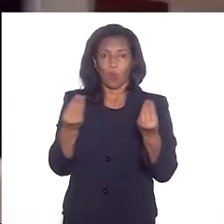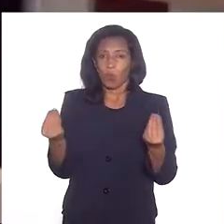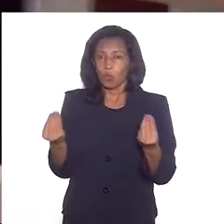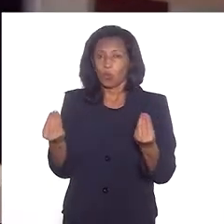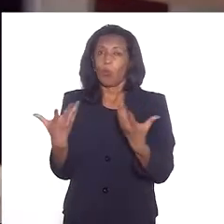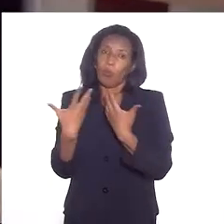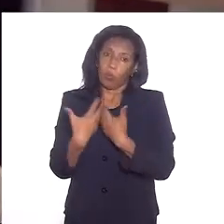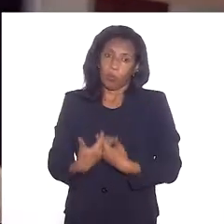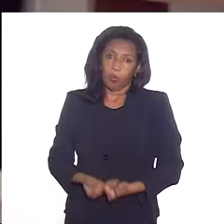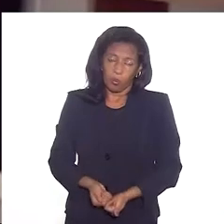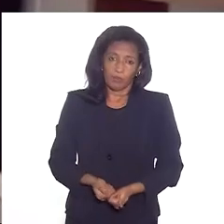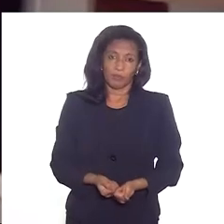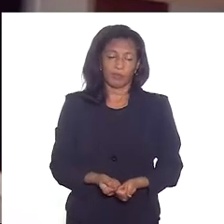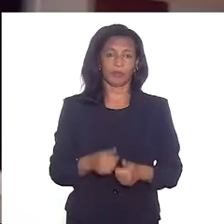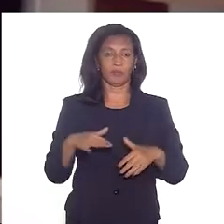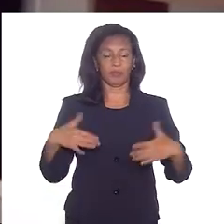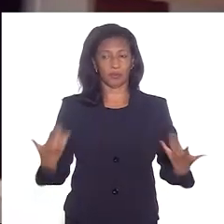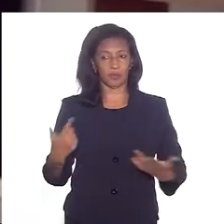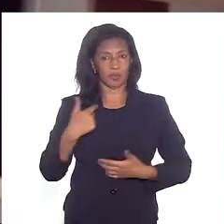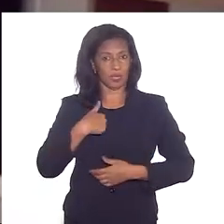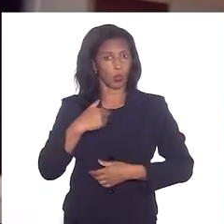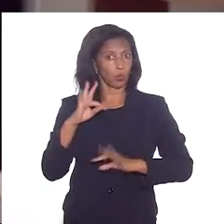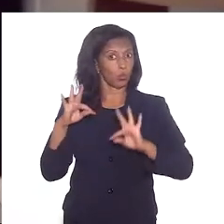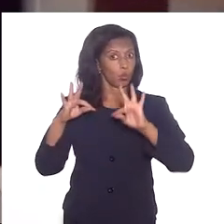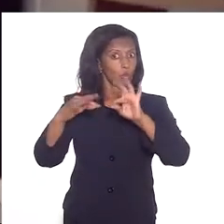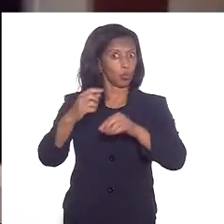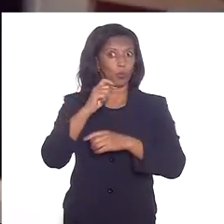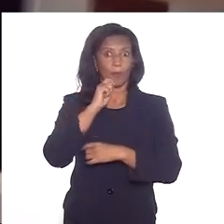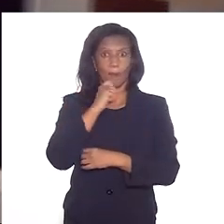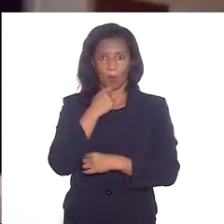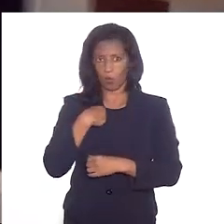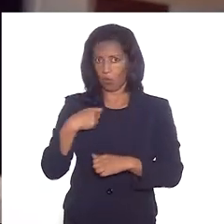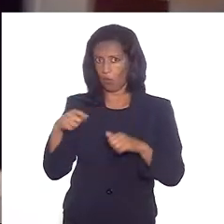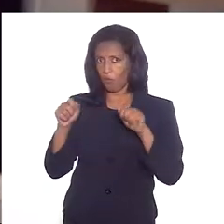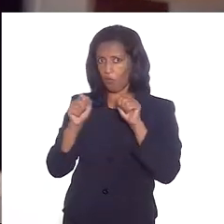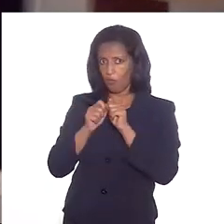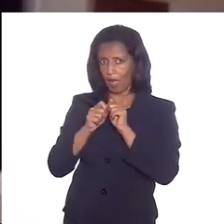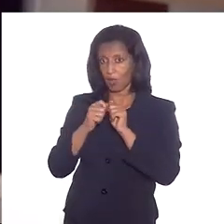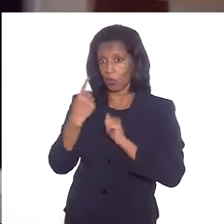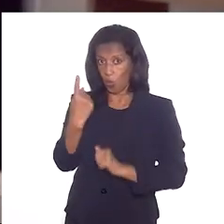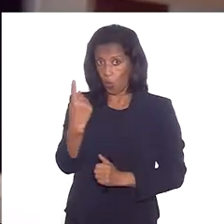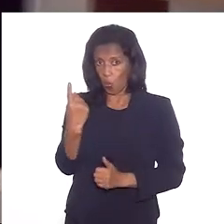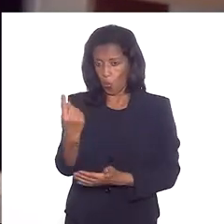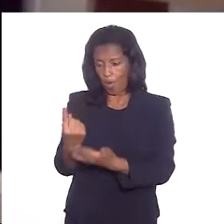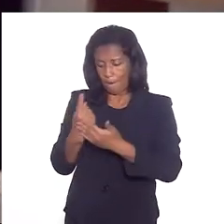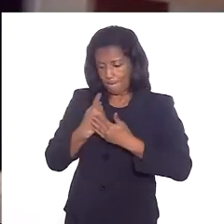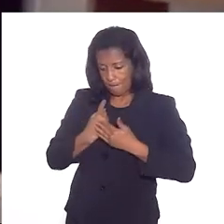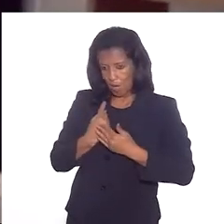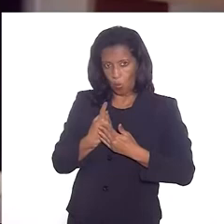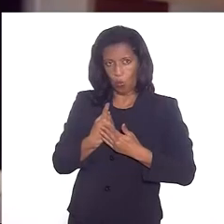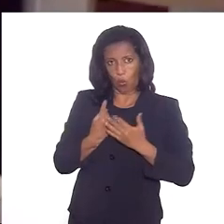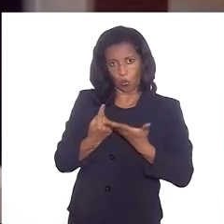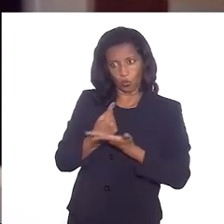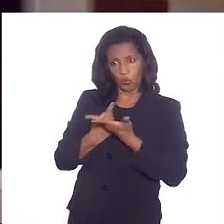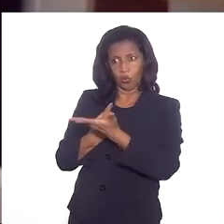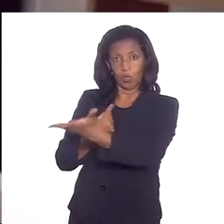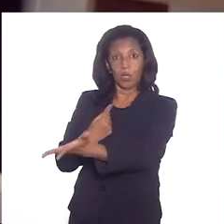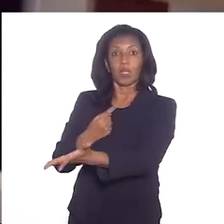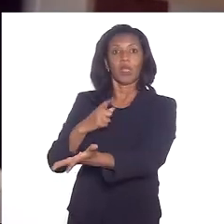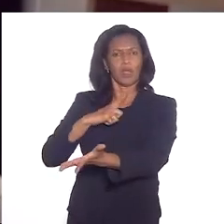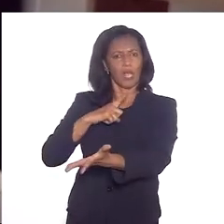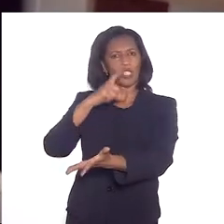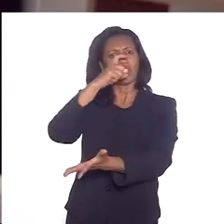foi sempre muito acolhido, né? No entanto, que eu, todo pão, eu faço um para mim. Então, eu tenho Legal. os